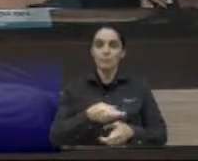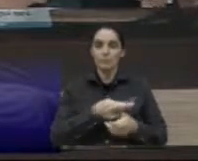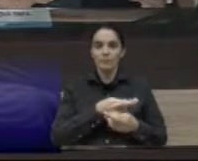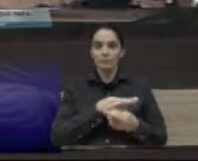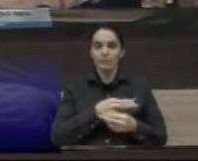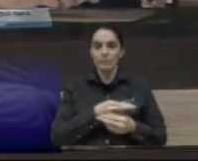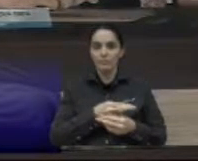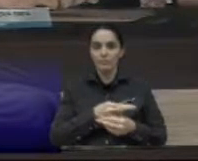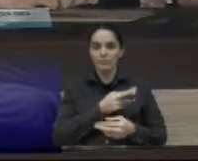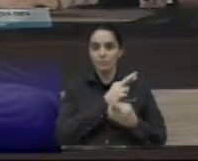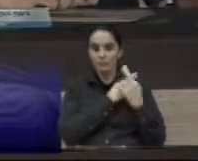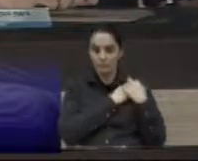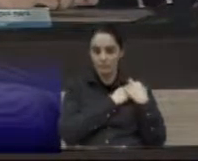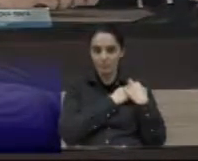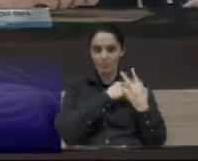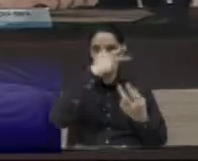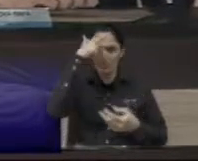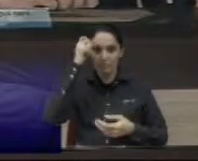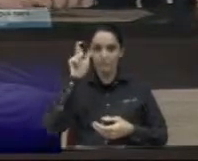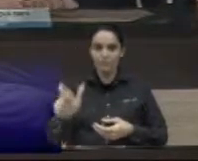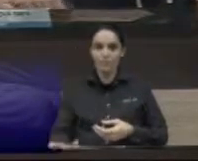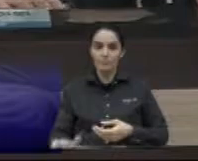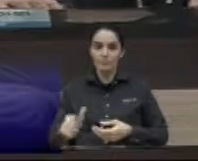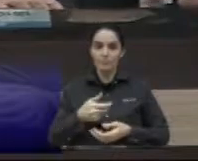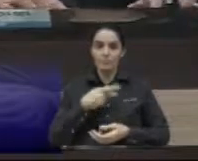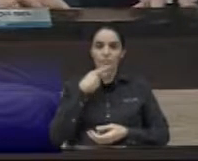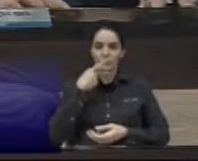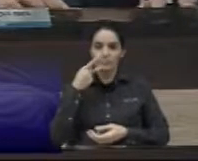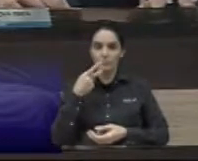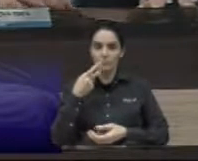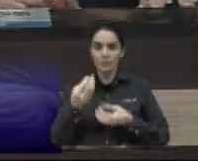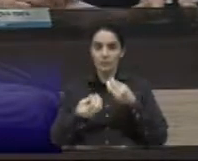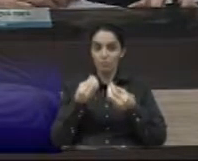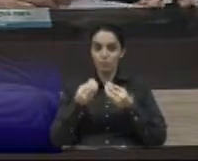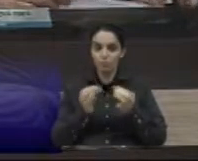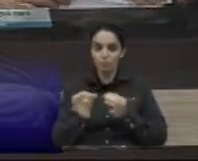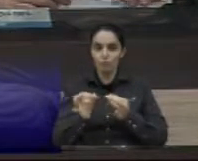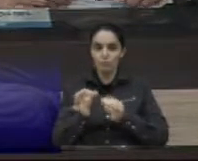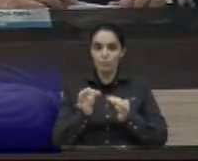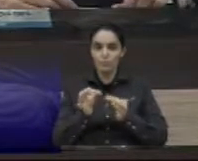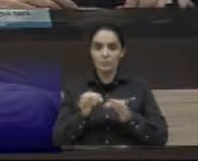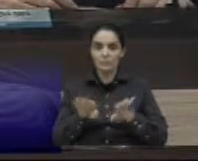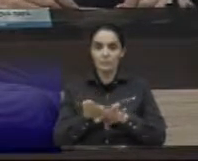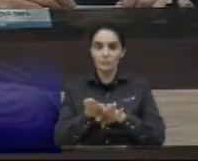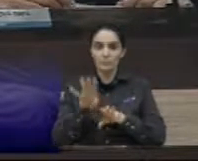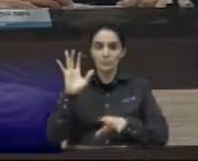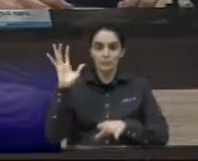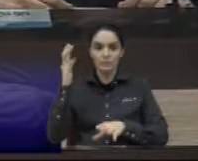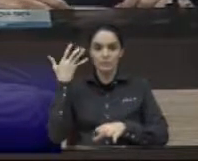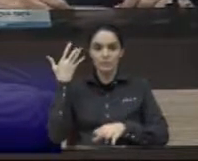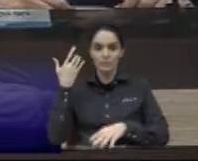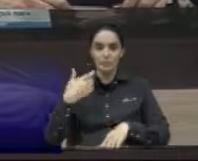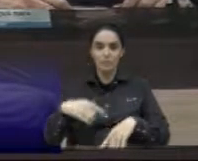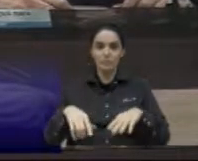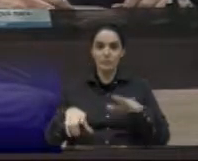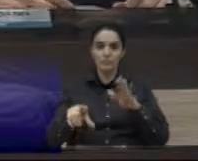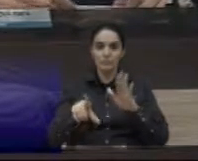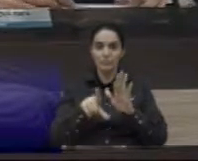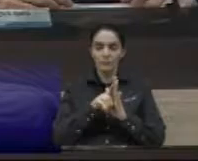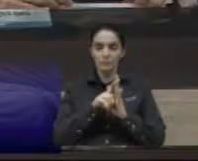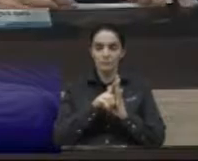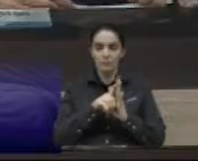120/2016, de autoria do excelentíssimo senhor prefeito municipal, que dispõe sobre as diretrizes para a elaboração e